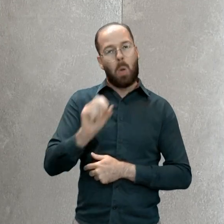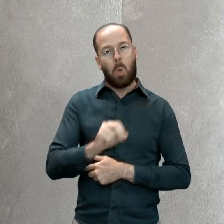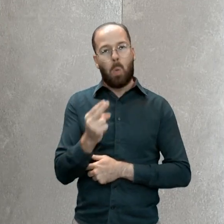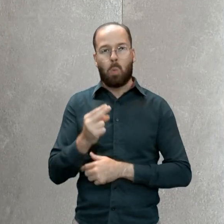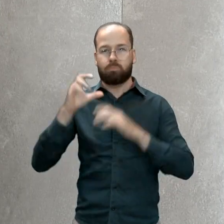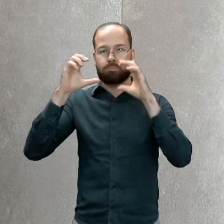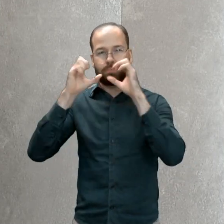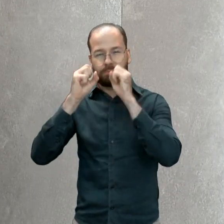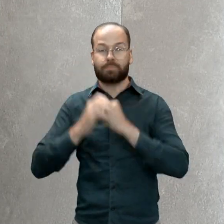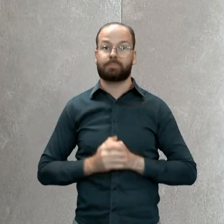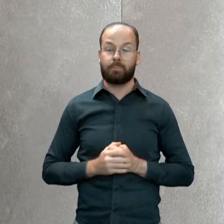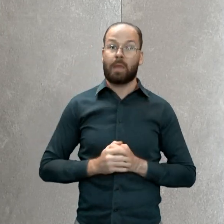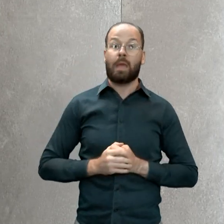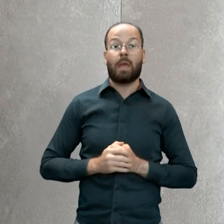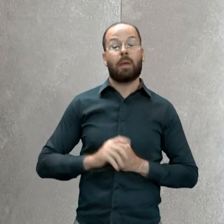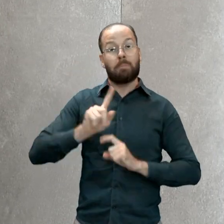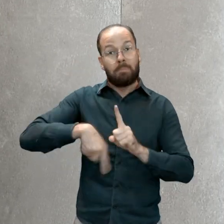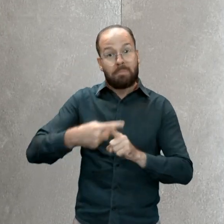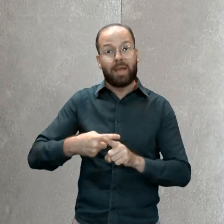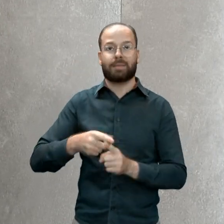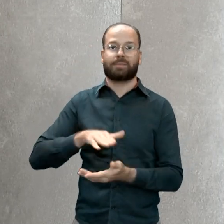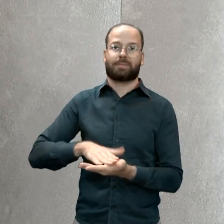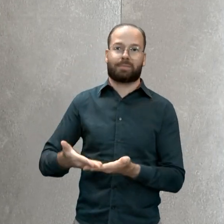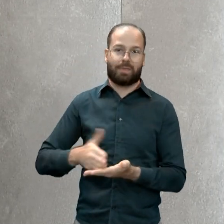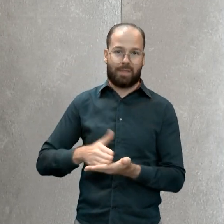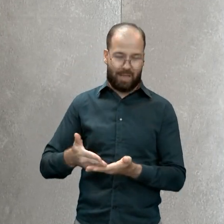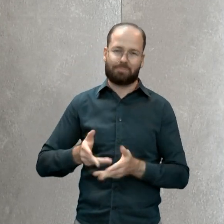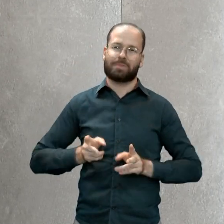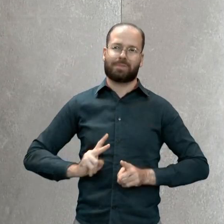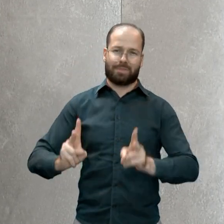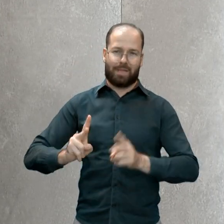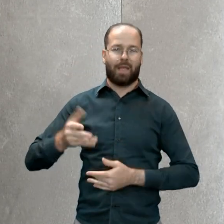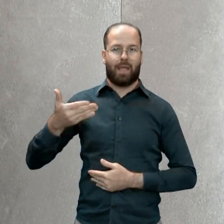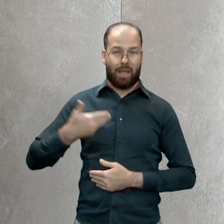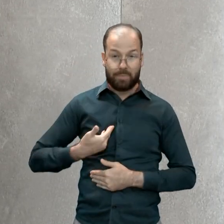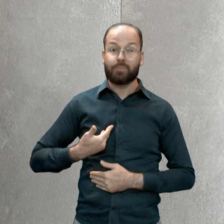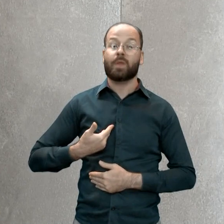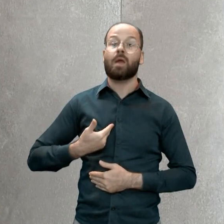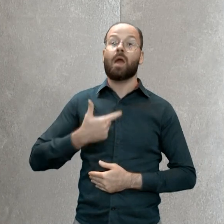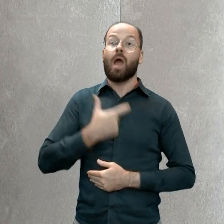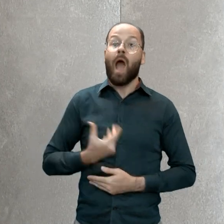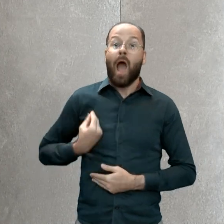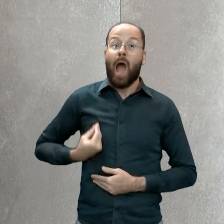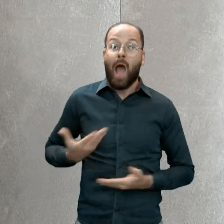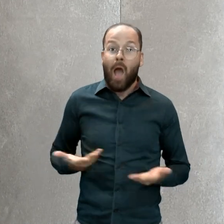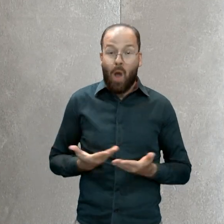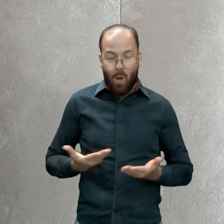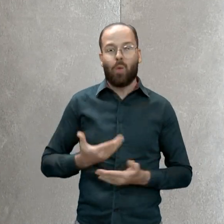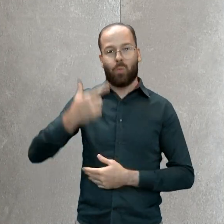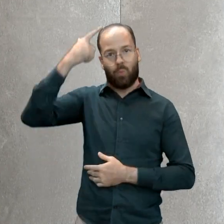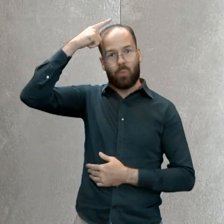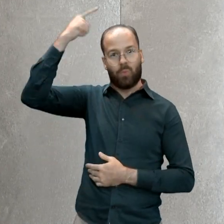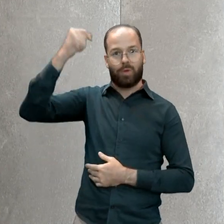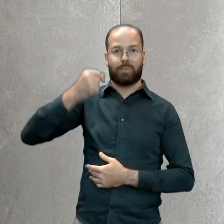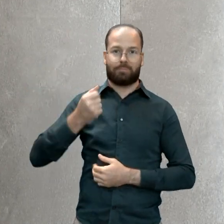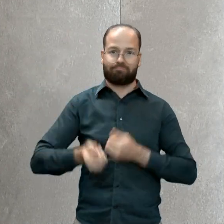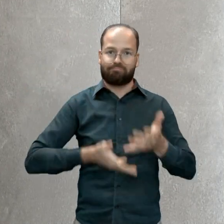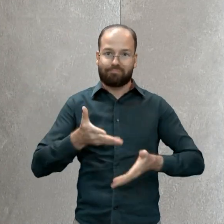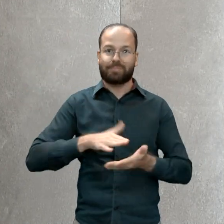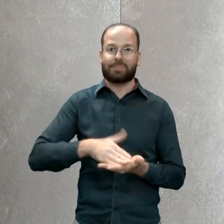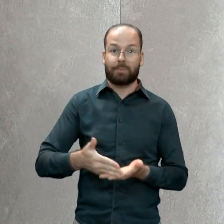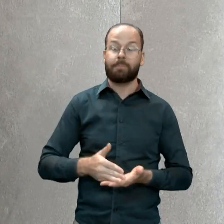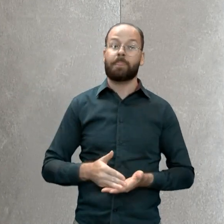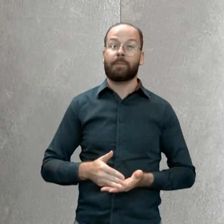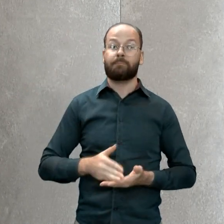Também temos os nossos intérpretes de Libras. Inclusive, nesse bloco, o intérprete é o Weber Flávio, integrante do Labitave. Ele